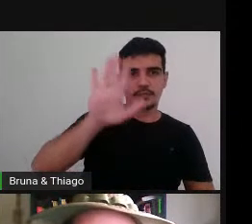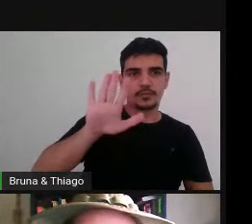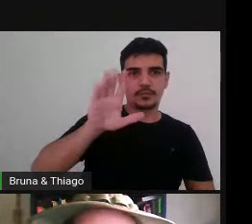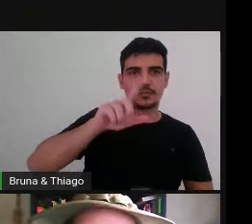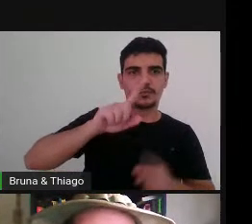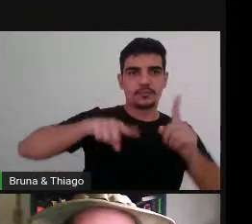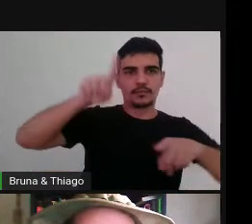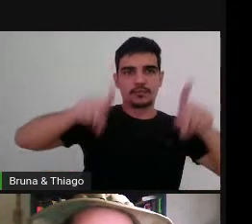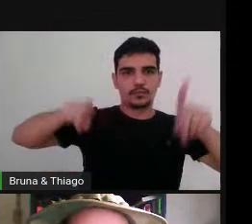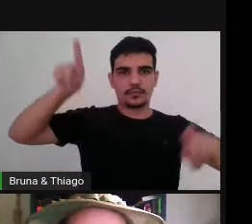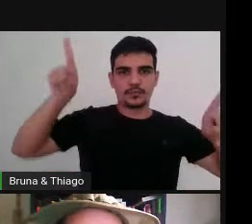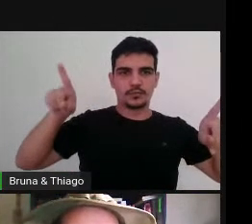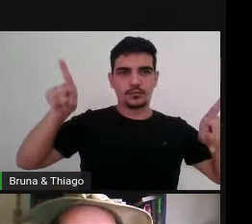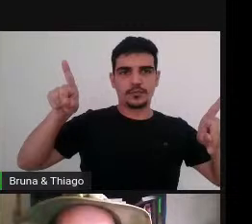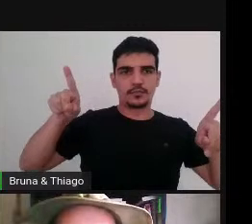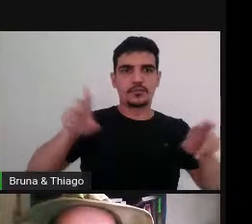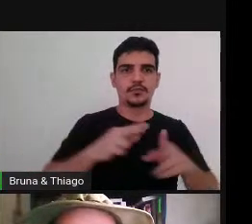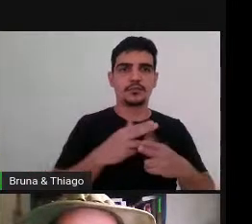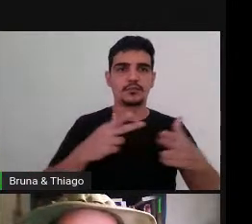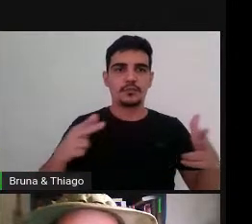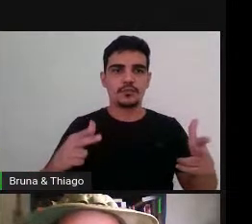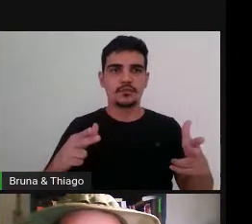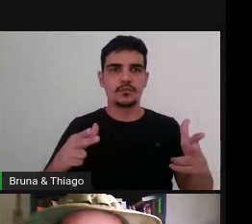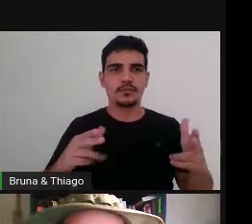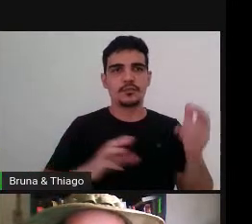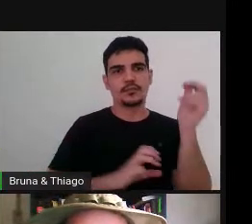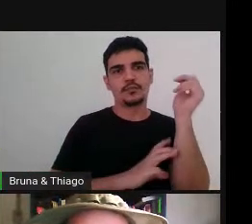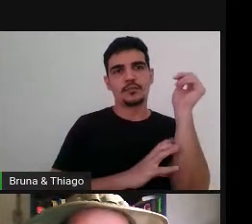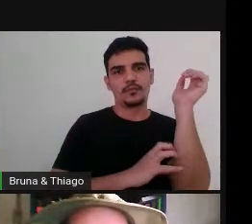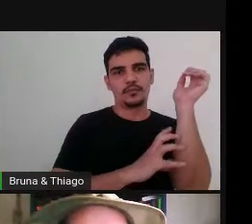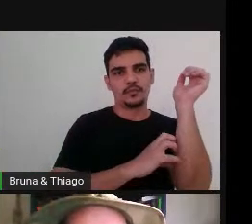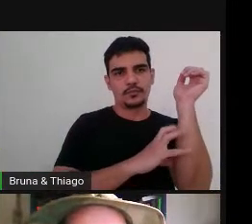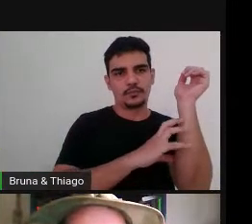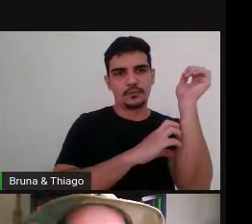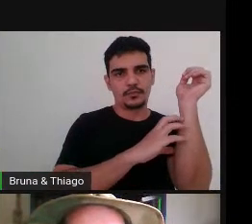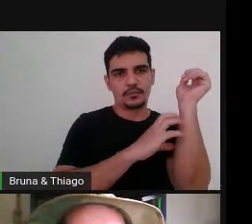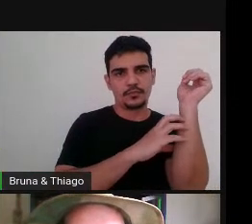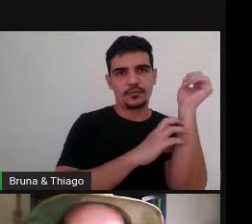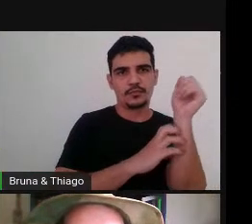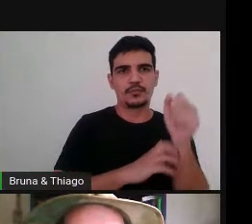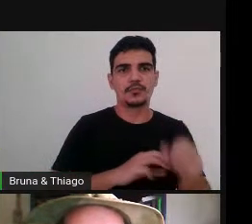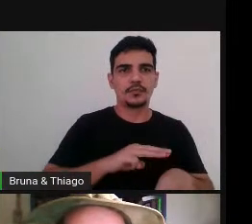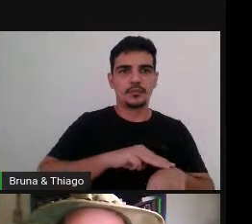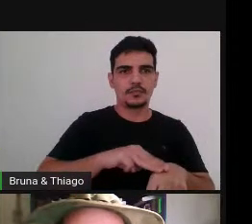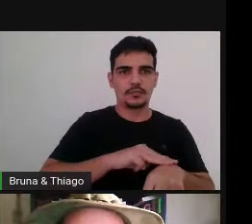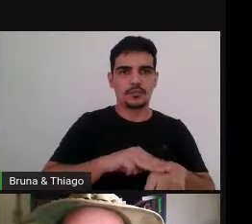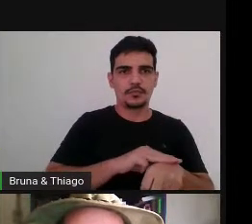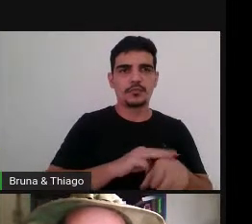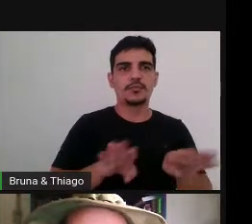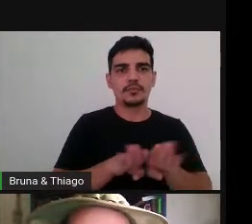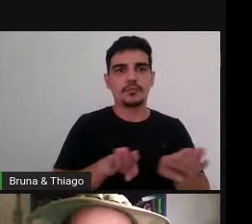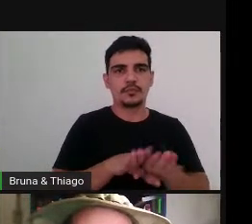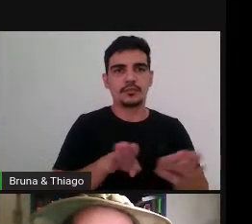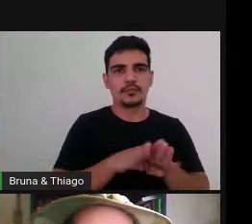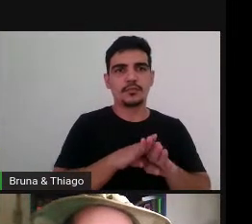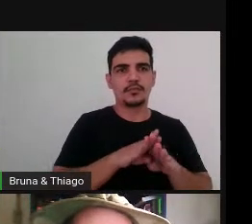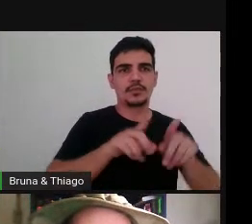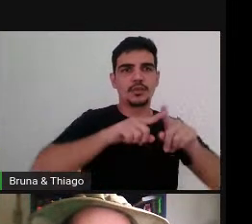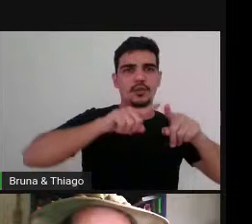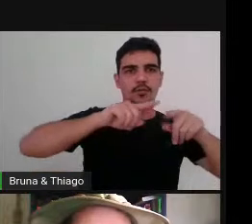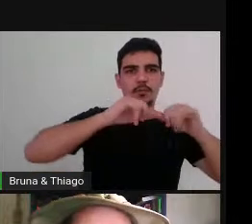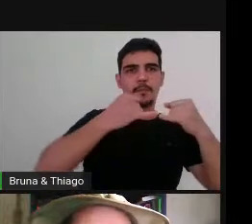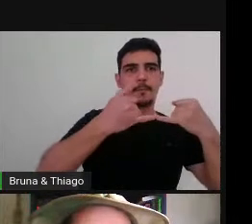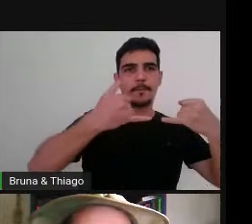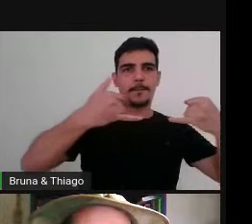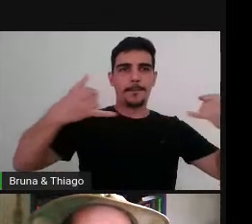impressionante, né? A distribuição das aranhas, principalmente aqui, ó, aranha marrom e aranha armadeira. Aqui no Nordeste,